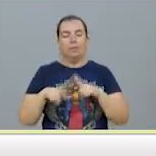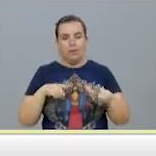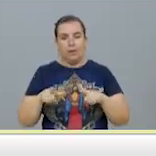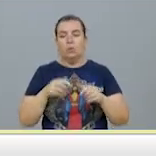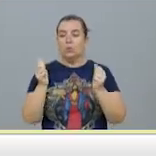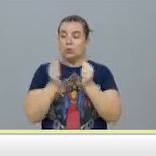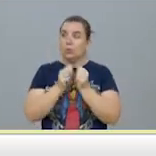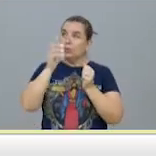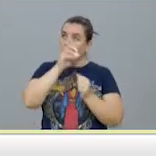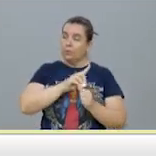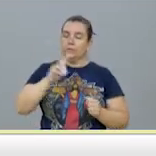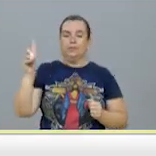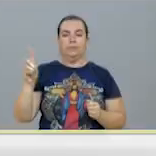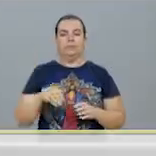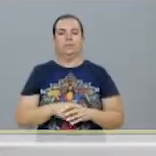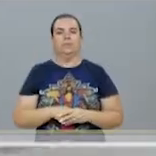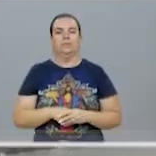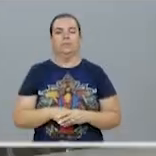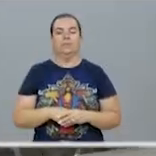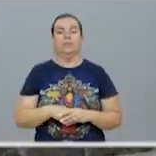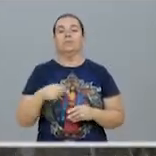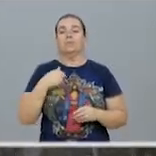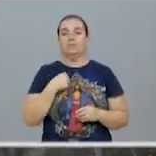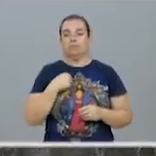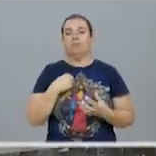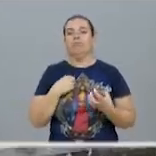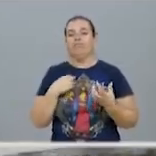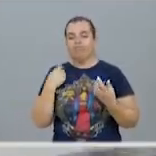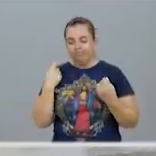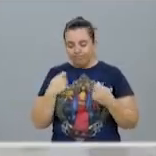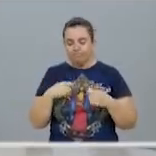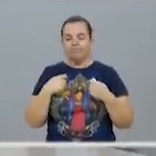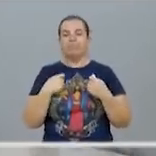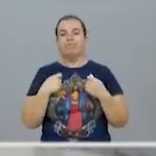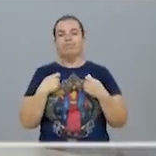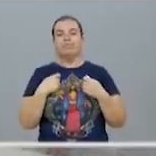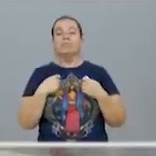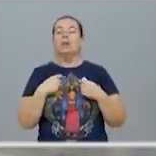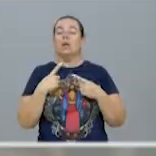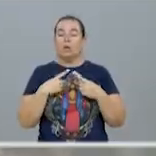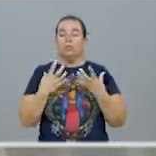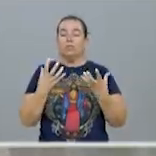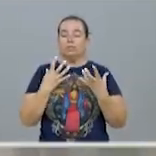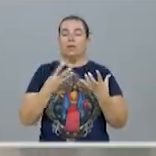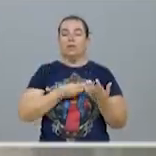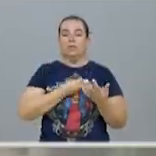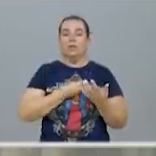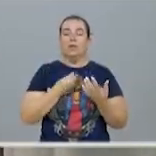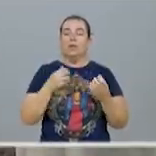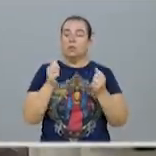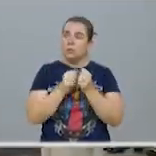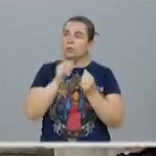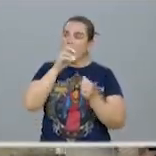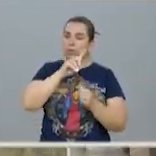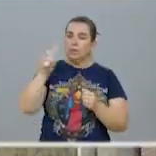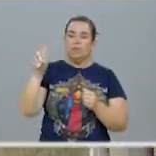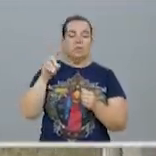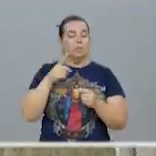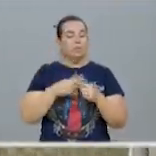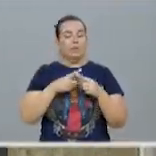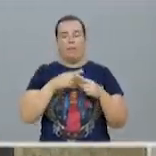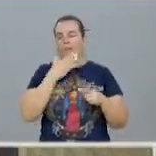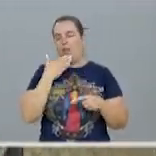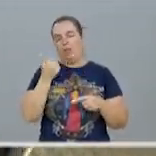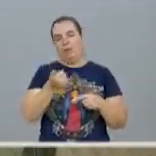prefiro enfrentar os sofrimentos em Deus, então tem sentido. Então quem me coloca o jugo não é